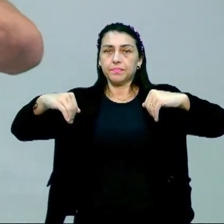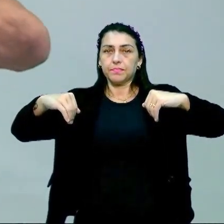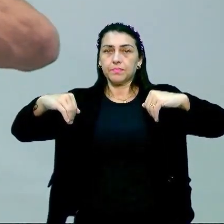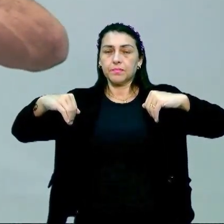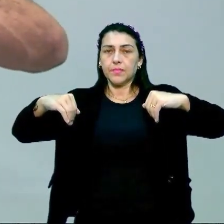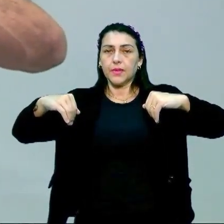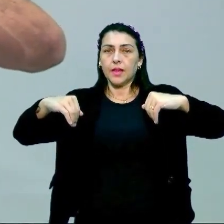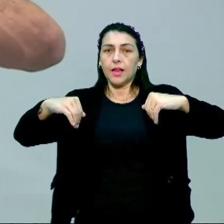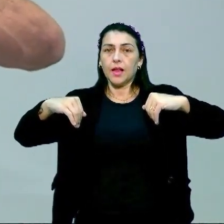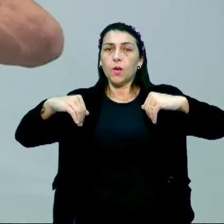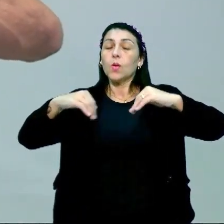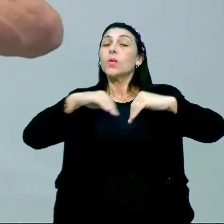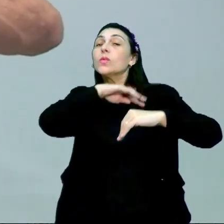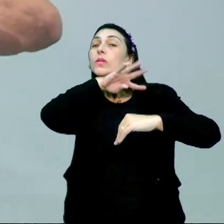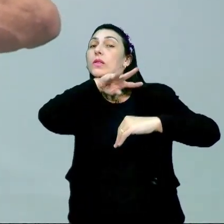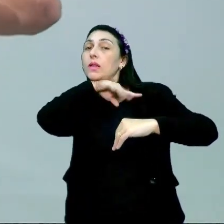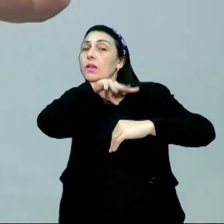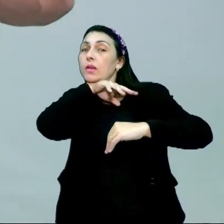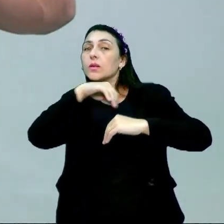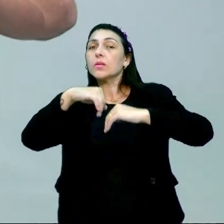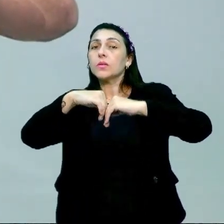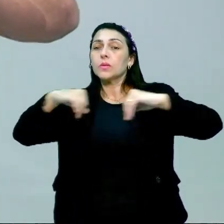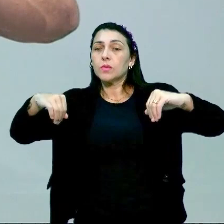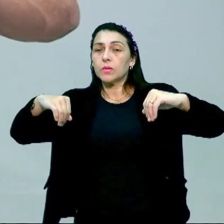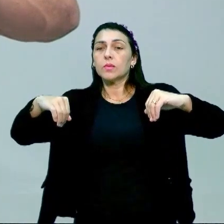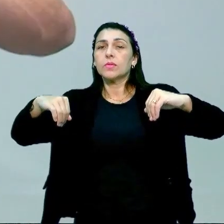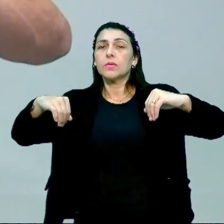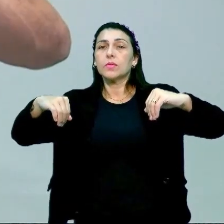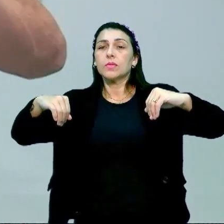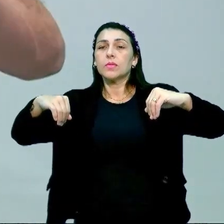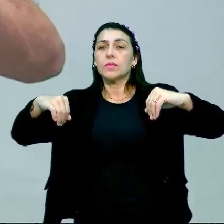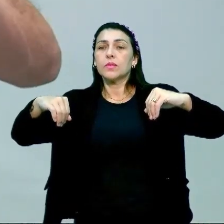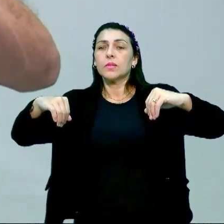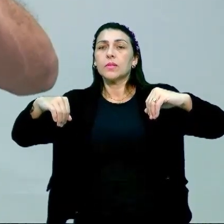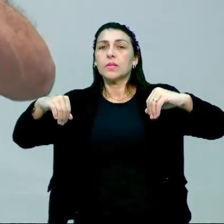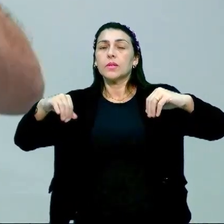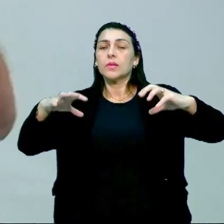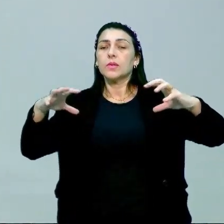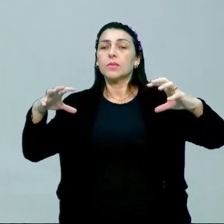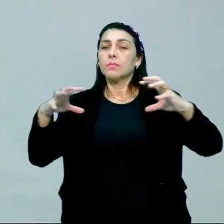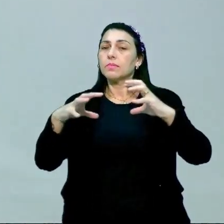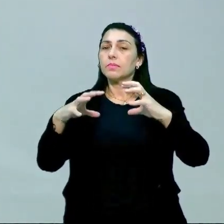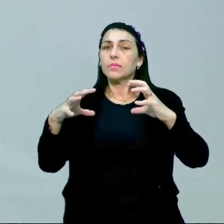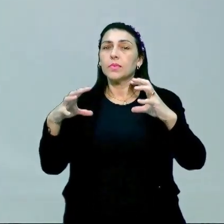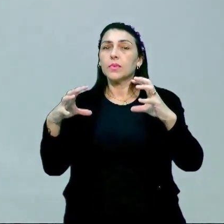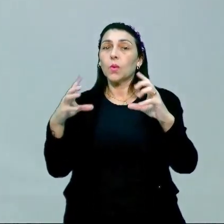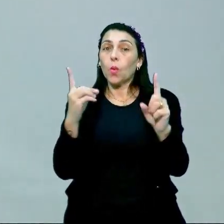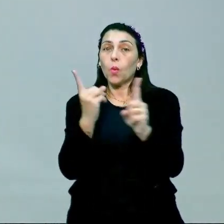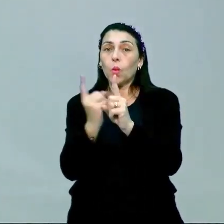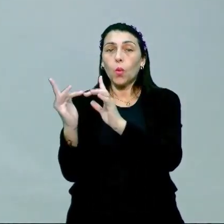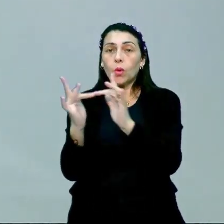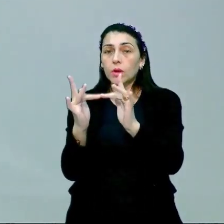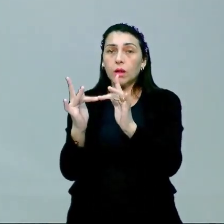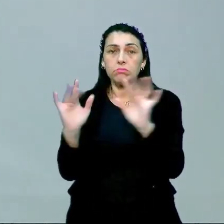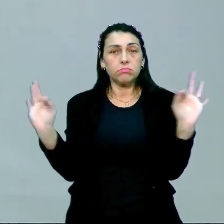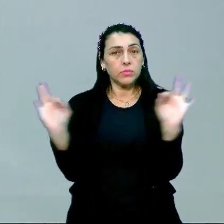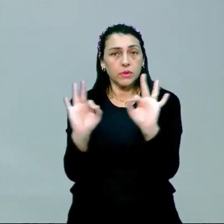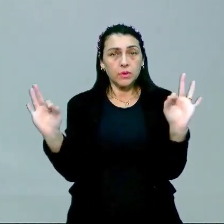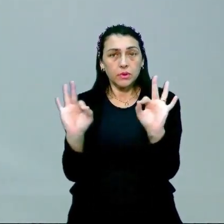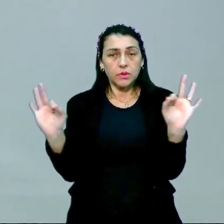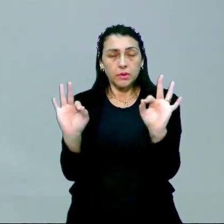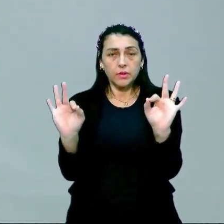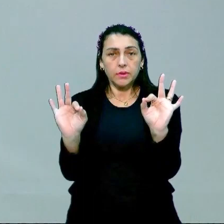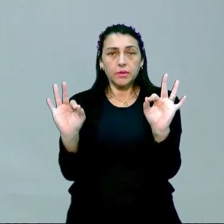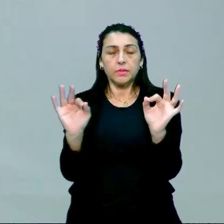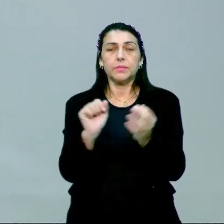os indivíduos que estão de um lado e de outro, eles não entrarão mais em contato.